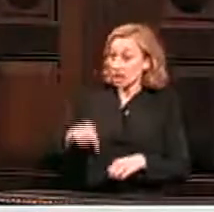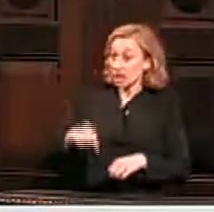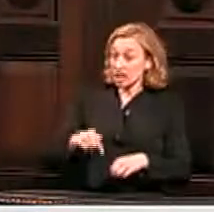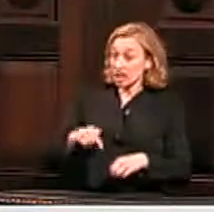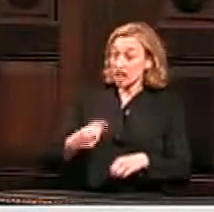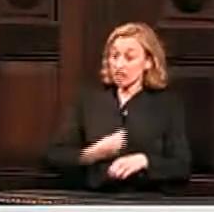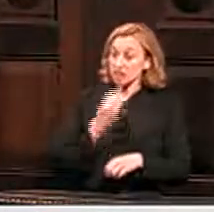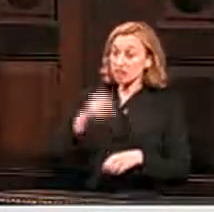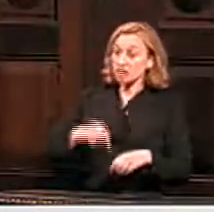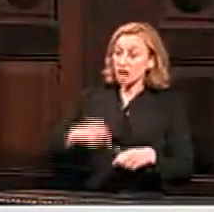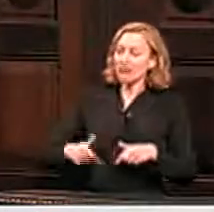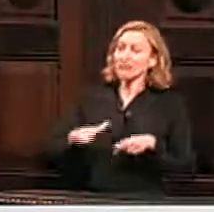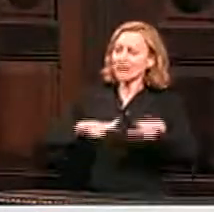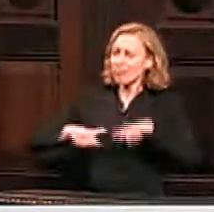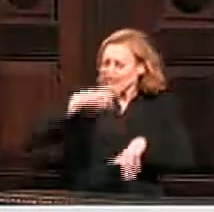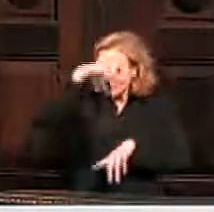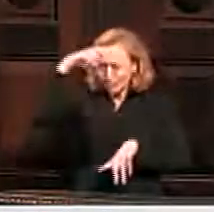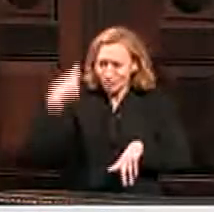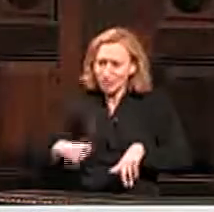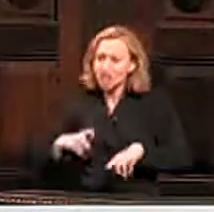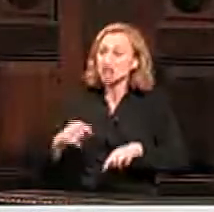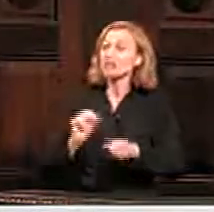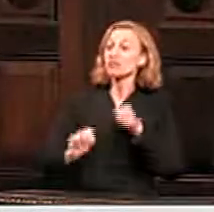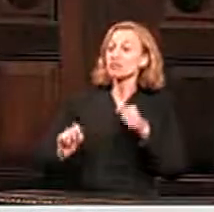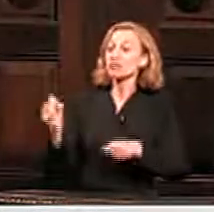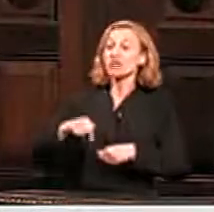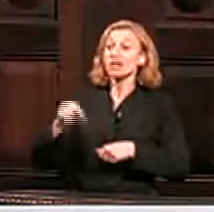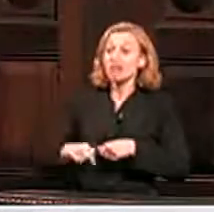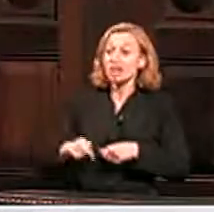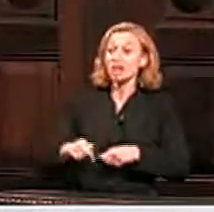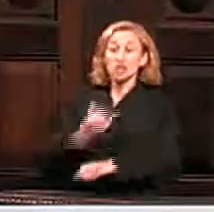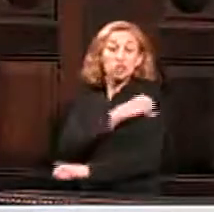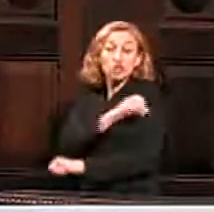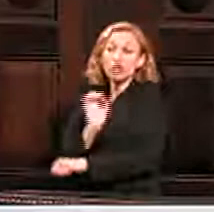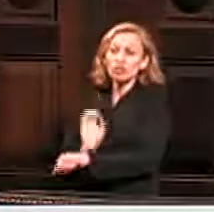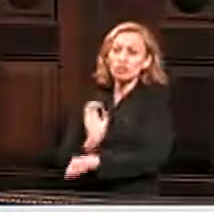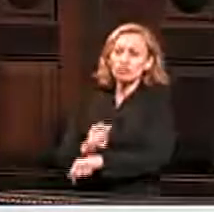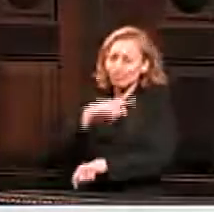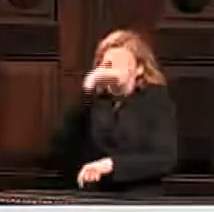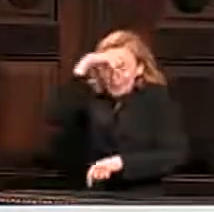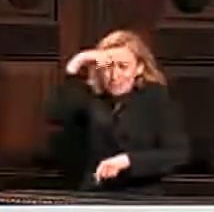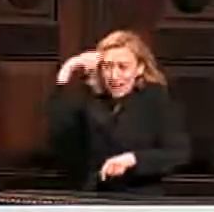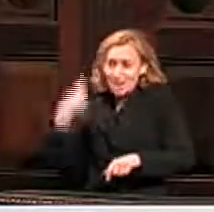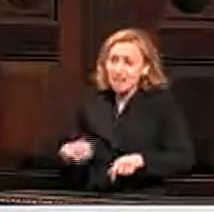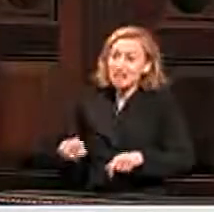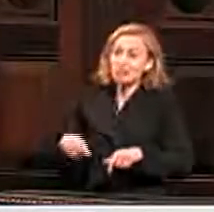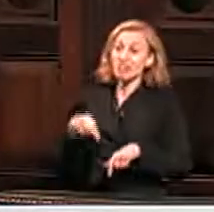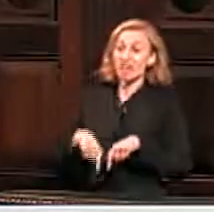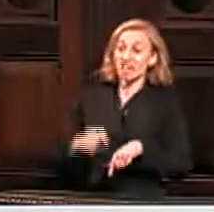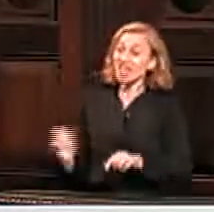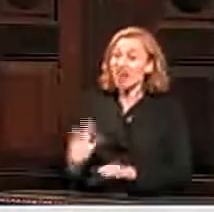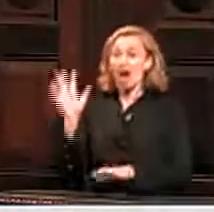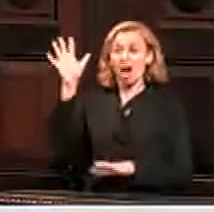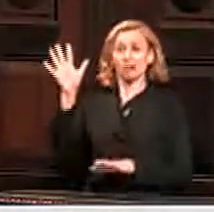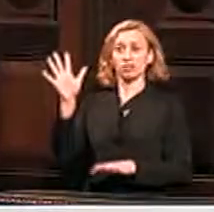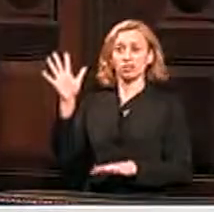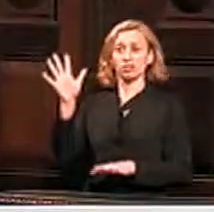que é produzido aqui no Rio, no Brasil, no estado do Rio de Janeiro, principalmente. Então ele